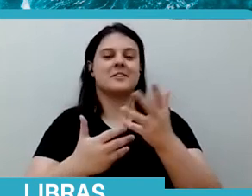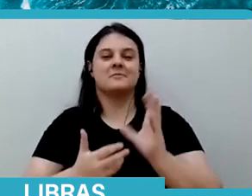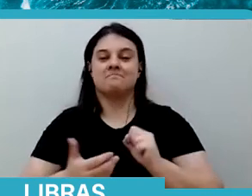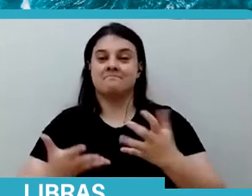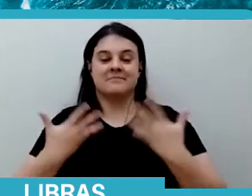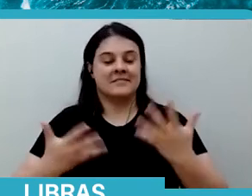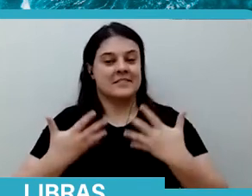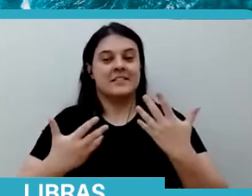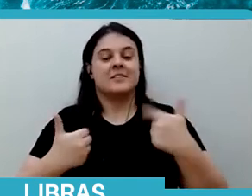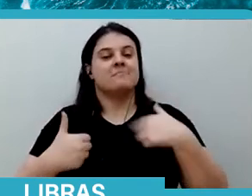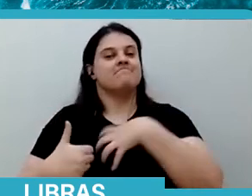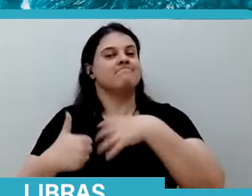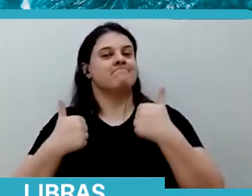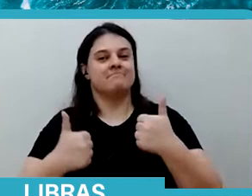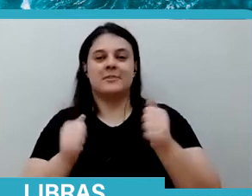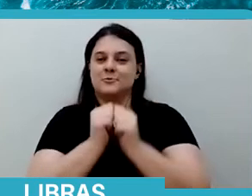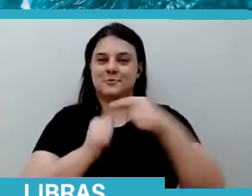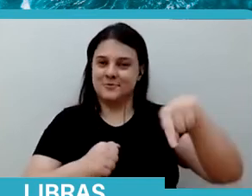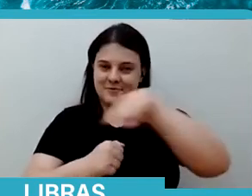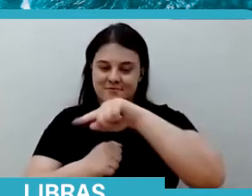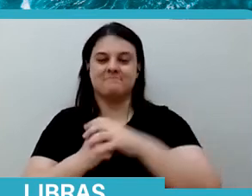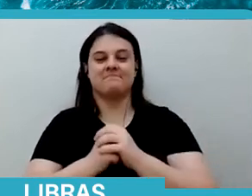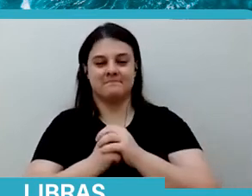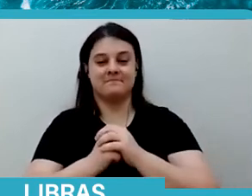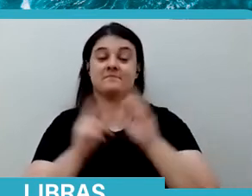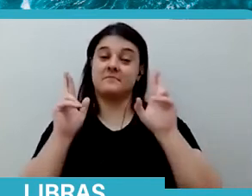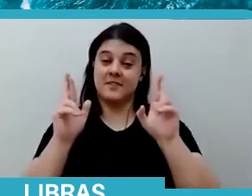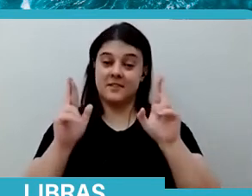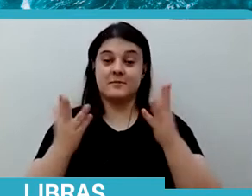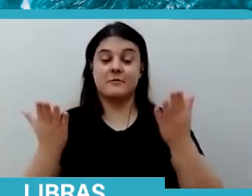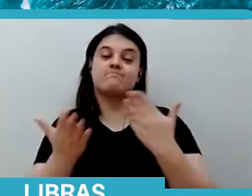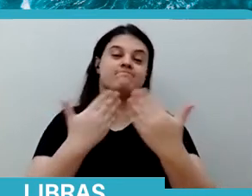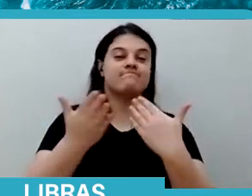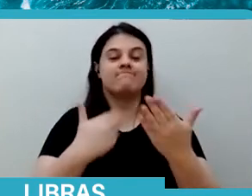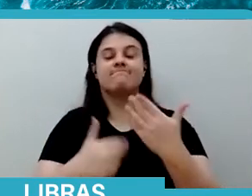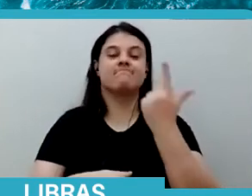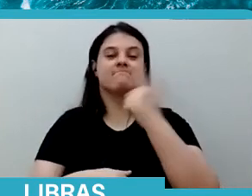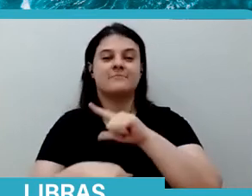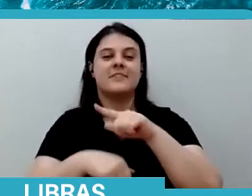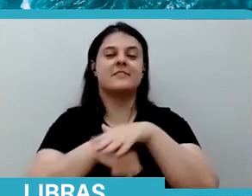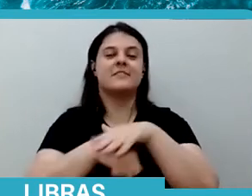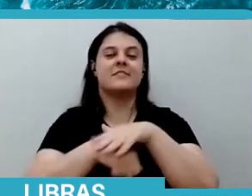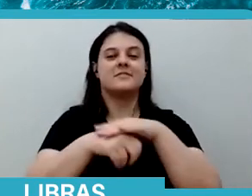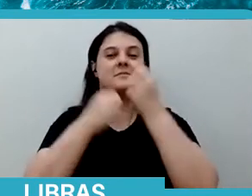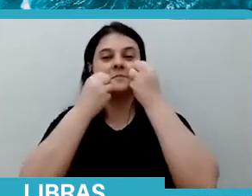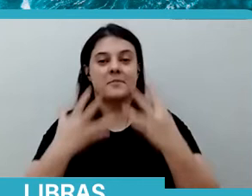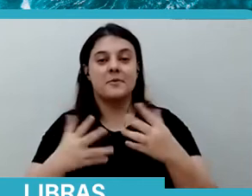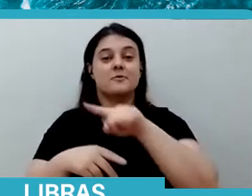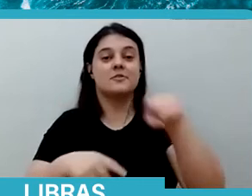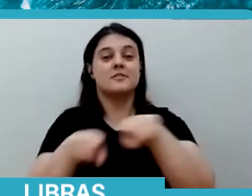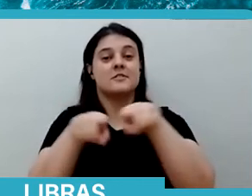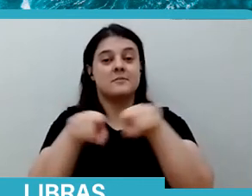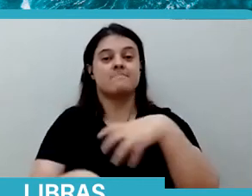tô me sentindo super bem aqui com vocês para que seja o Papa muito gostoso e que todo mundo também se sinta